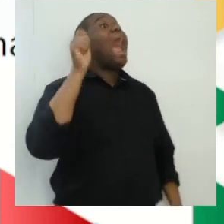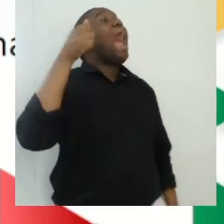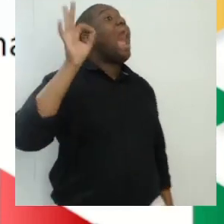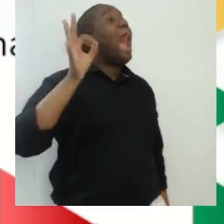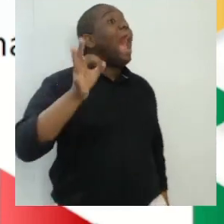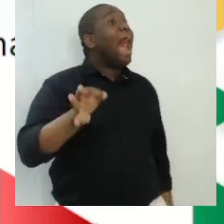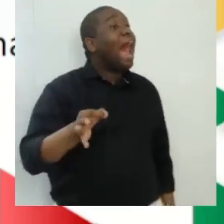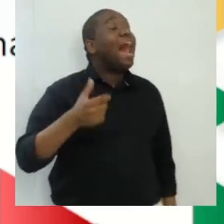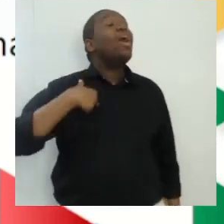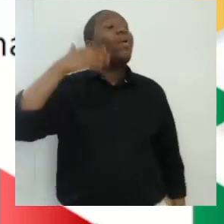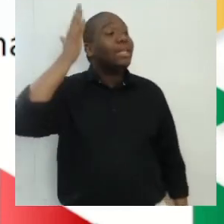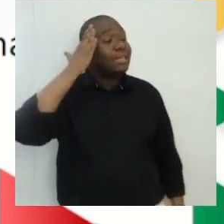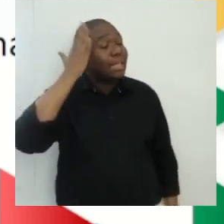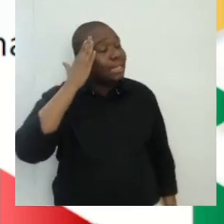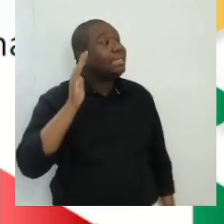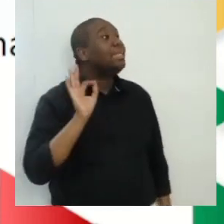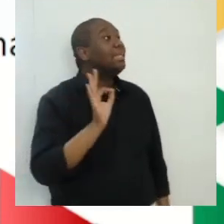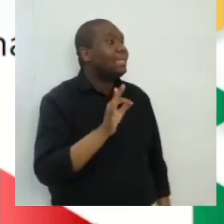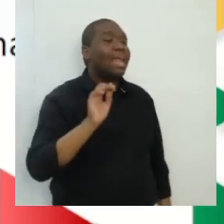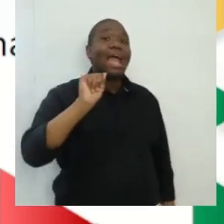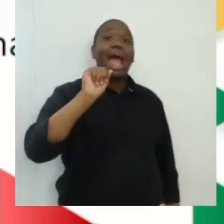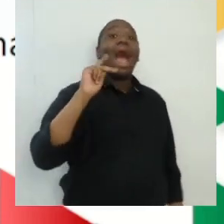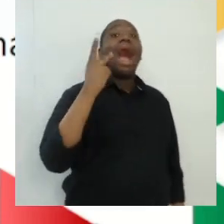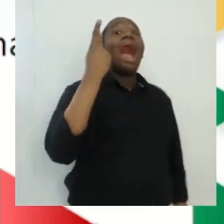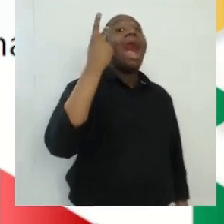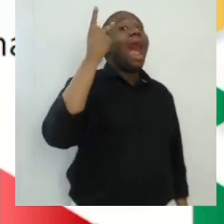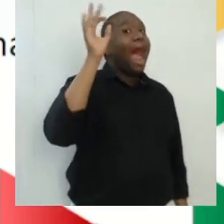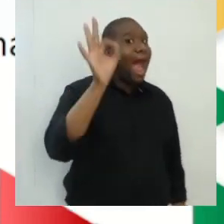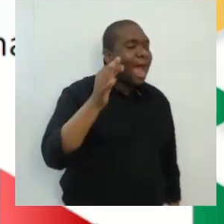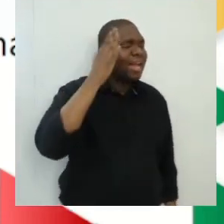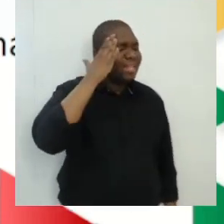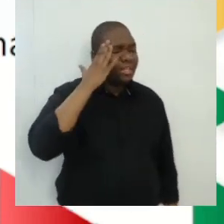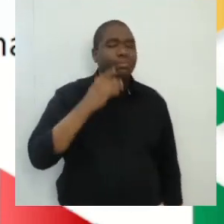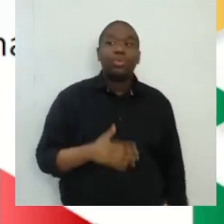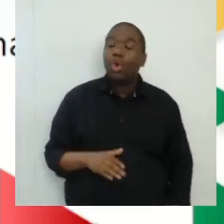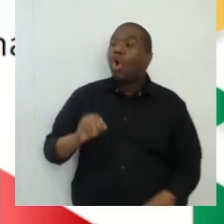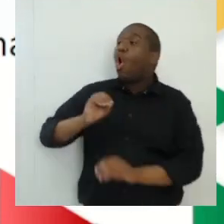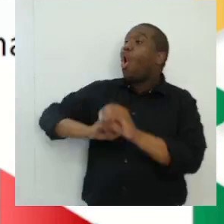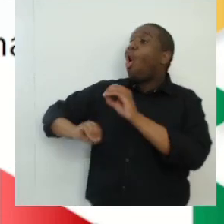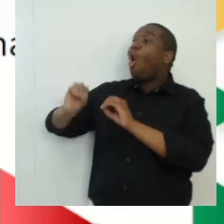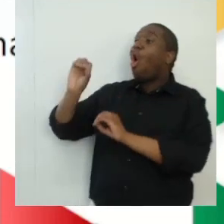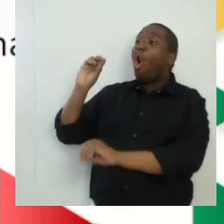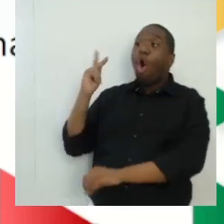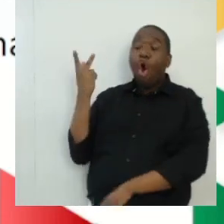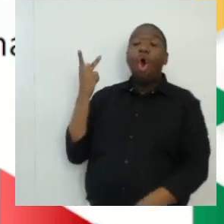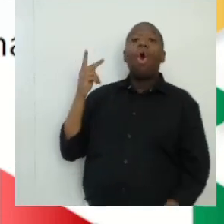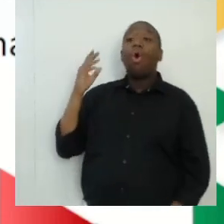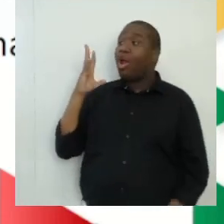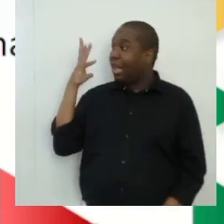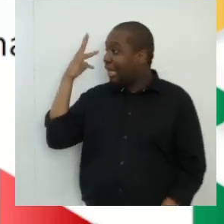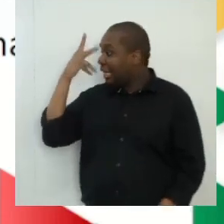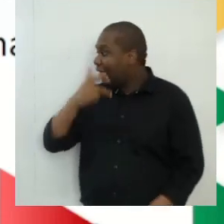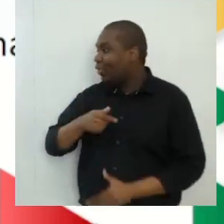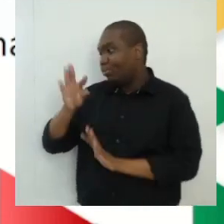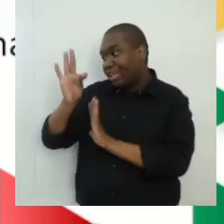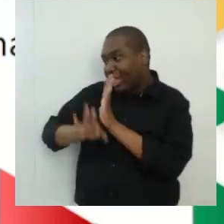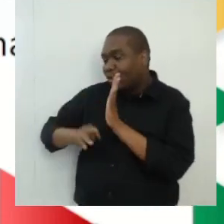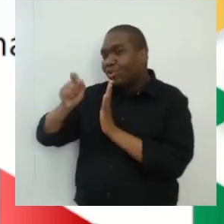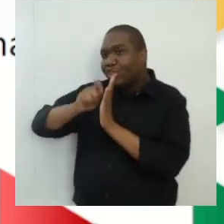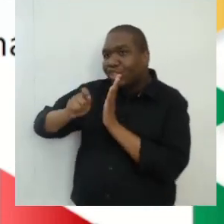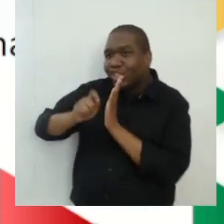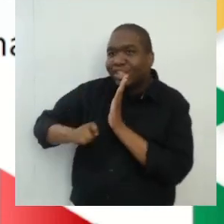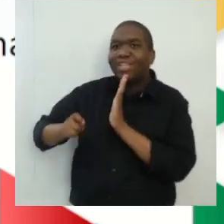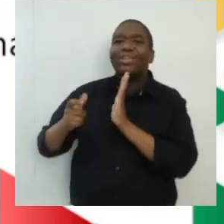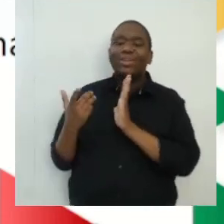Entendi bem o que você quis me dizer. Ou então, que coisa linda esse texto escrito. Por